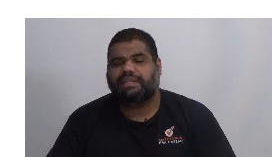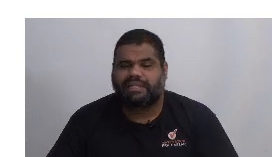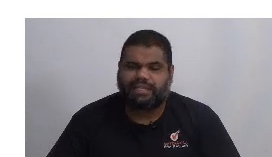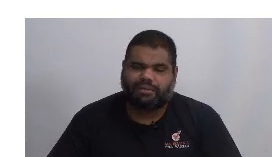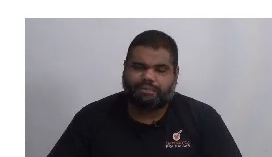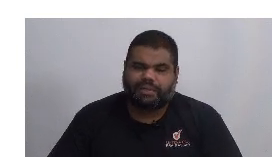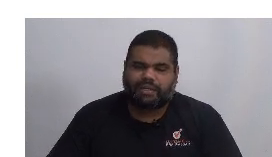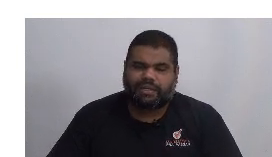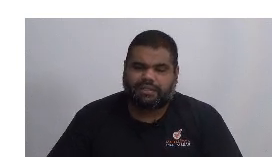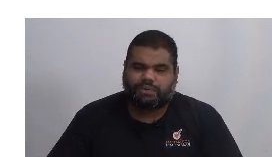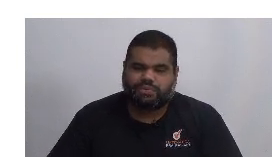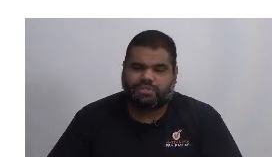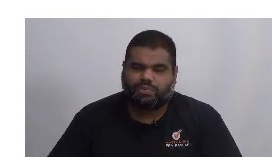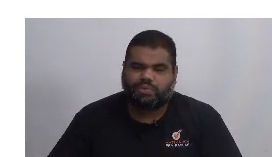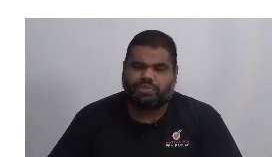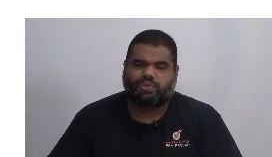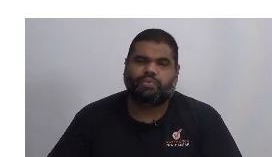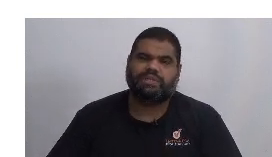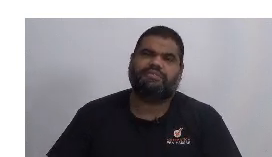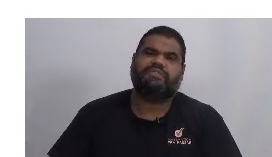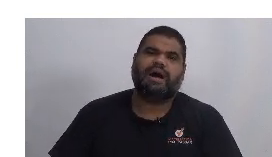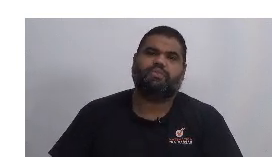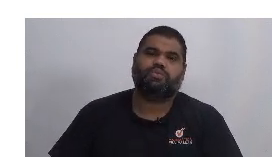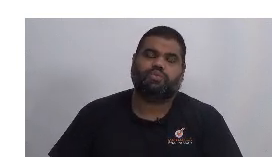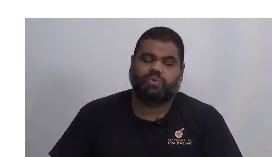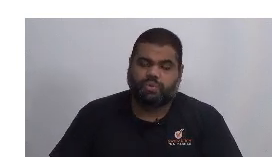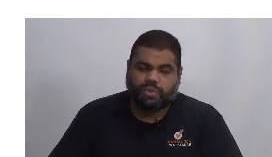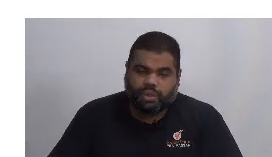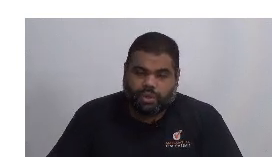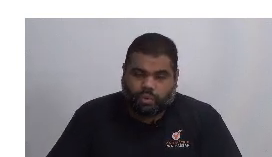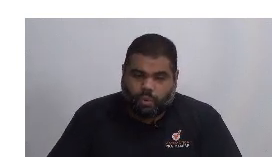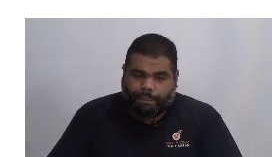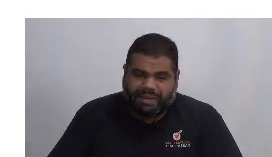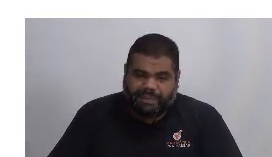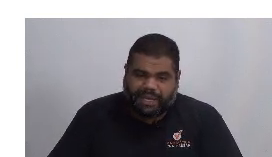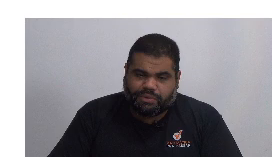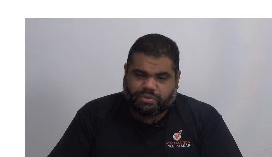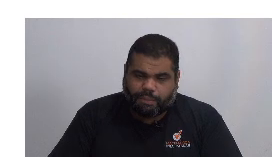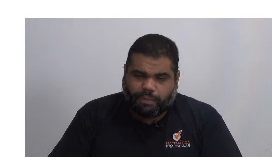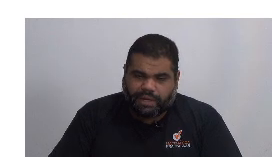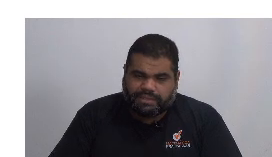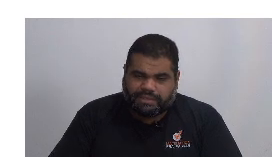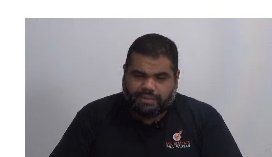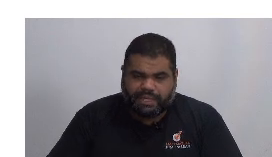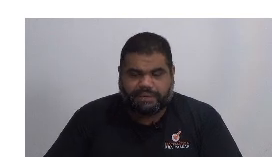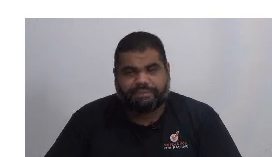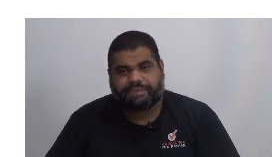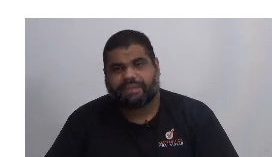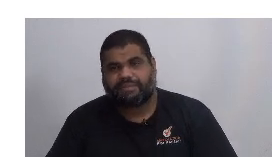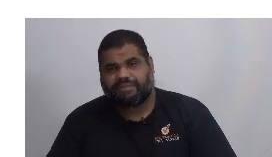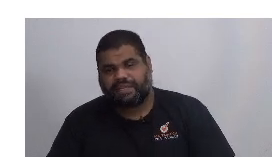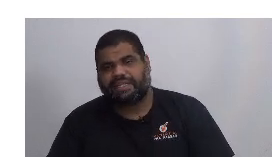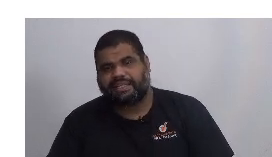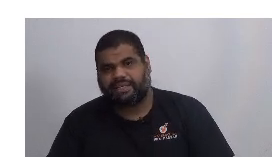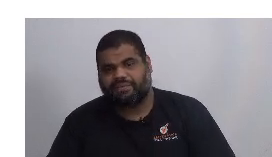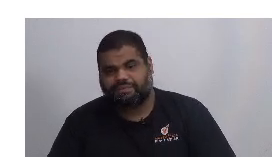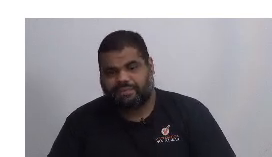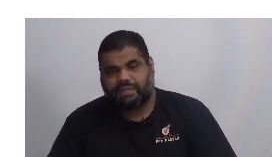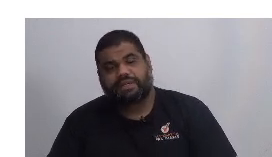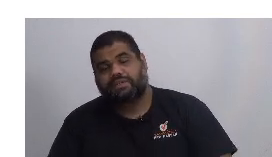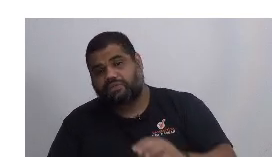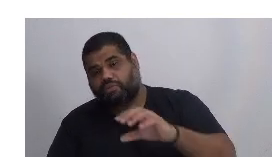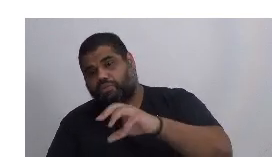um verdadeiro. Então, se o segundo é falso, o primeiro só pode ser o que?